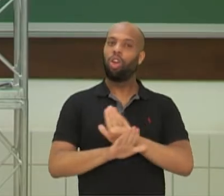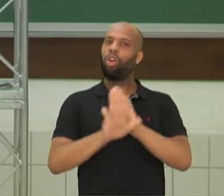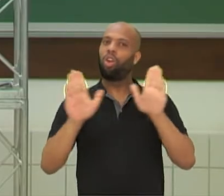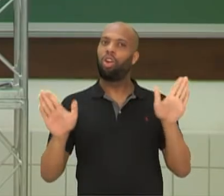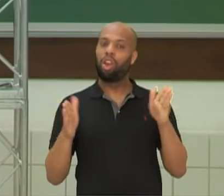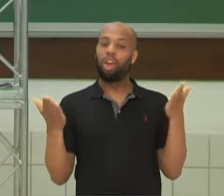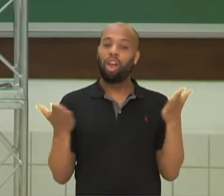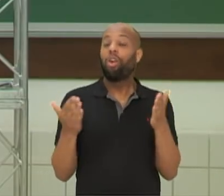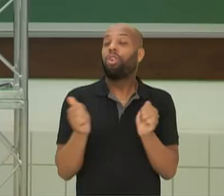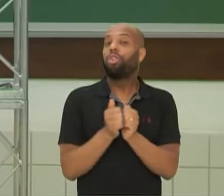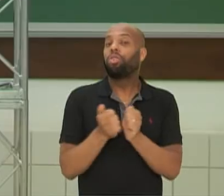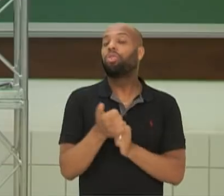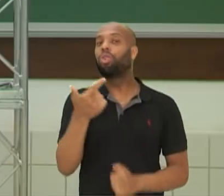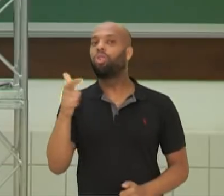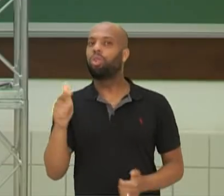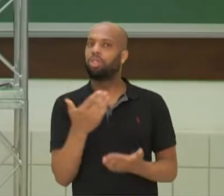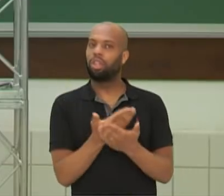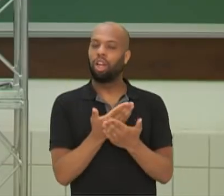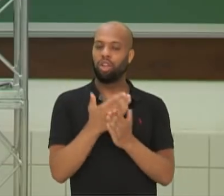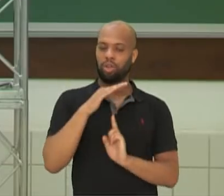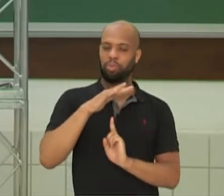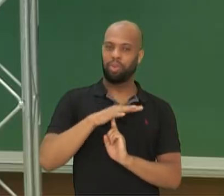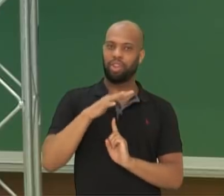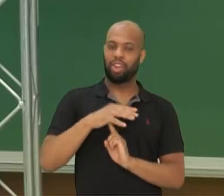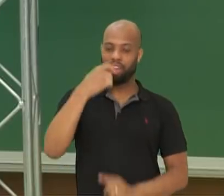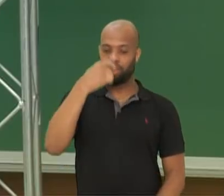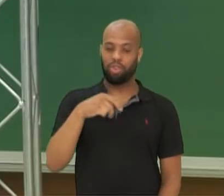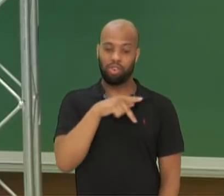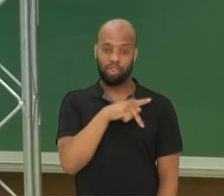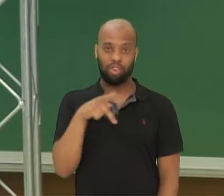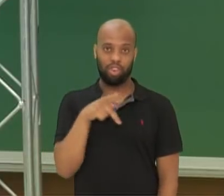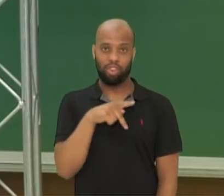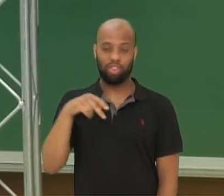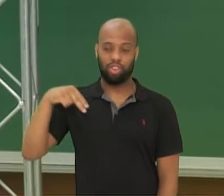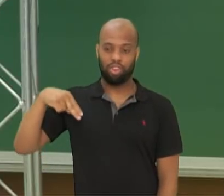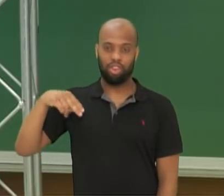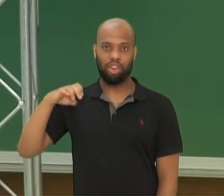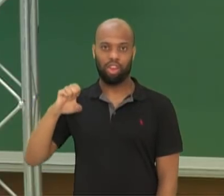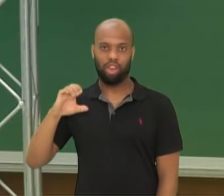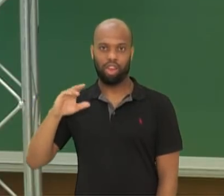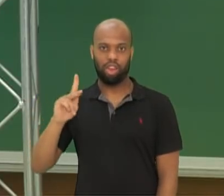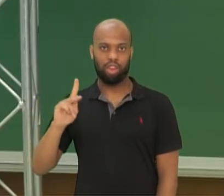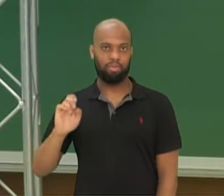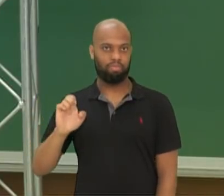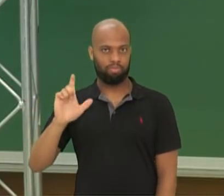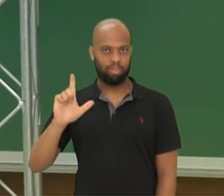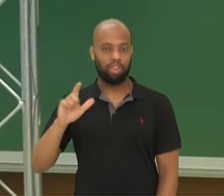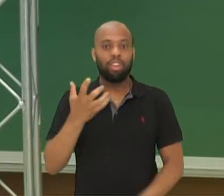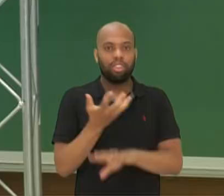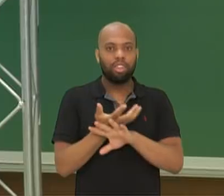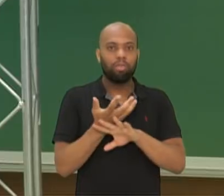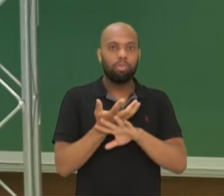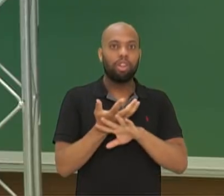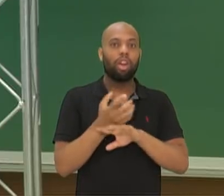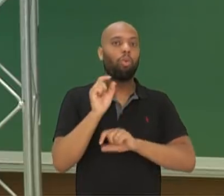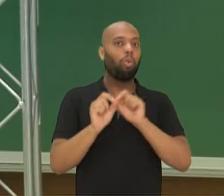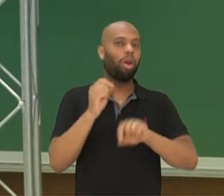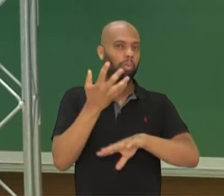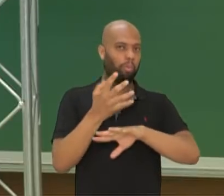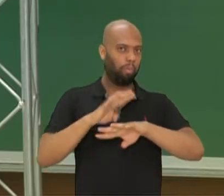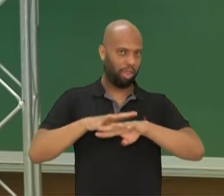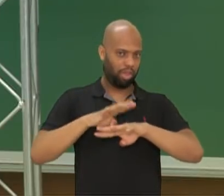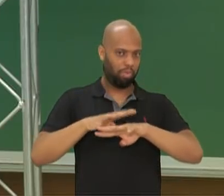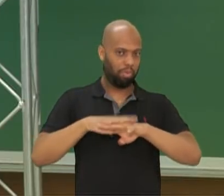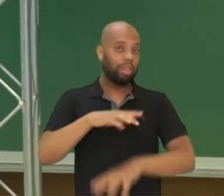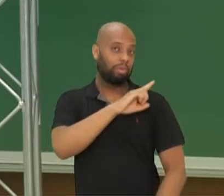Olá, vamos juntos para mais uma aula Paraná. Professor Neckel, Wagner Neckel, na disciplina de matemática, isso da